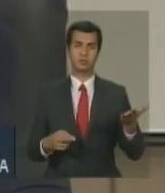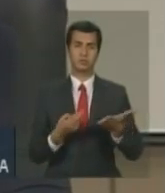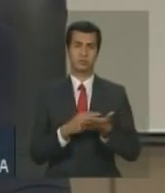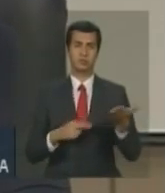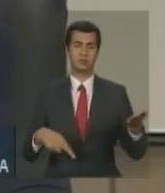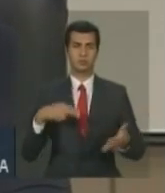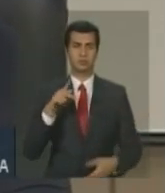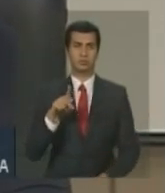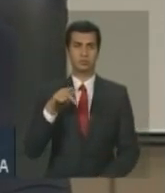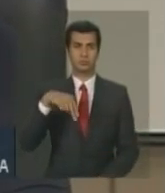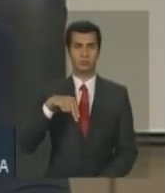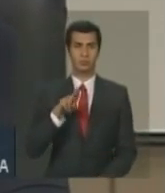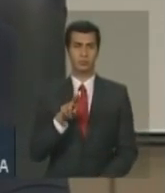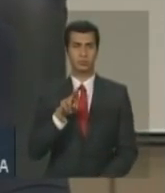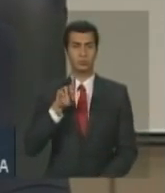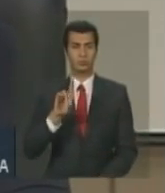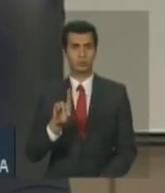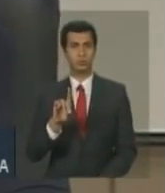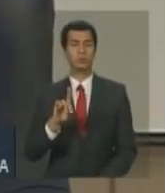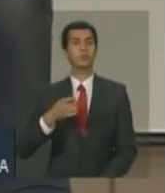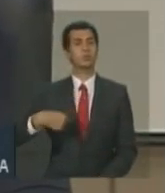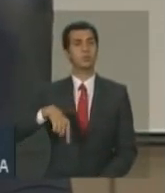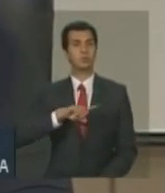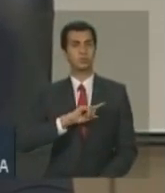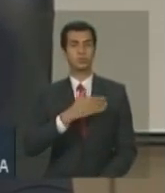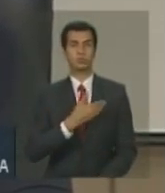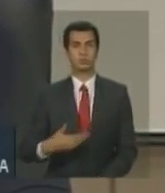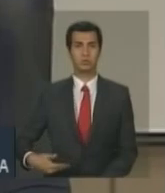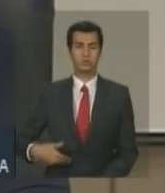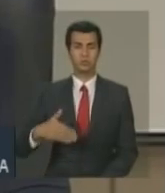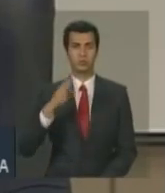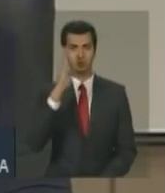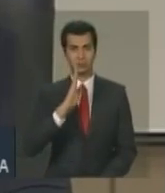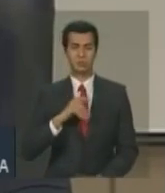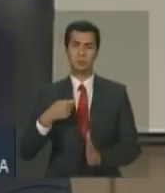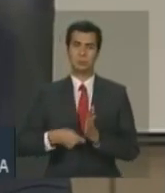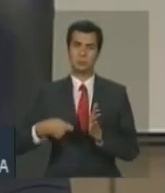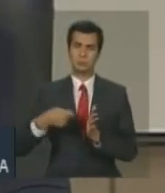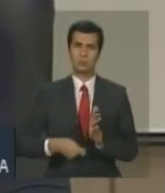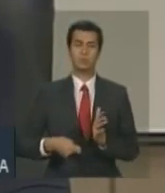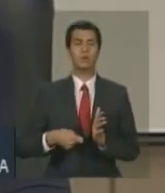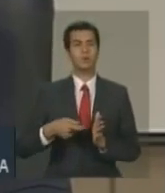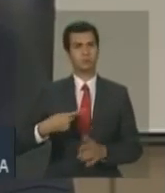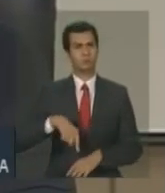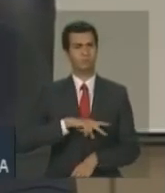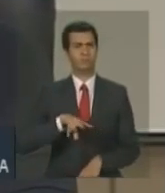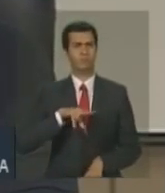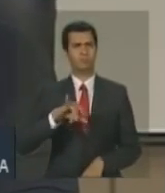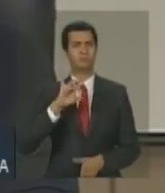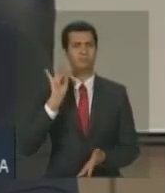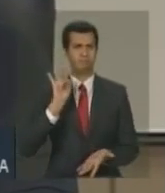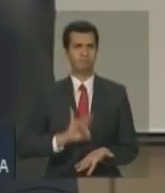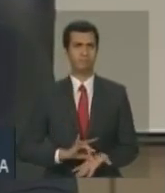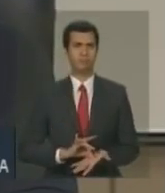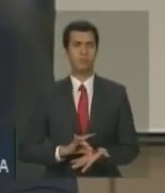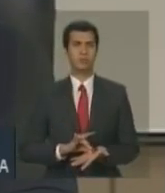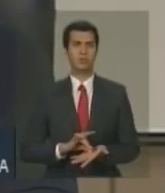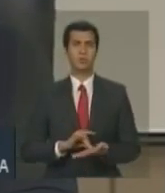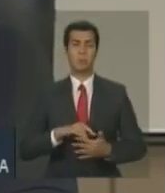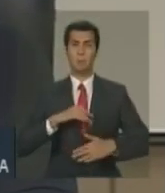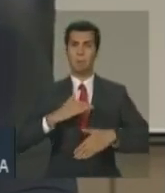PNUD, que é um dos pleitos do governo federal, do governo brasileiro, nós certamente teremos um